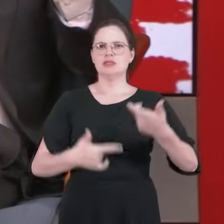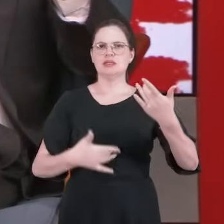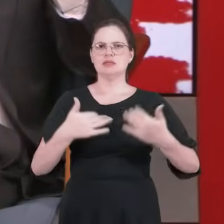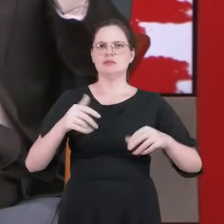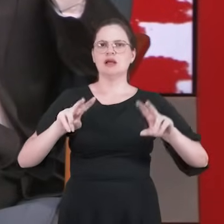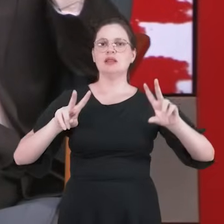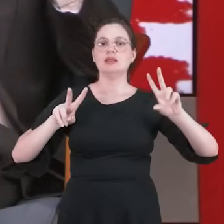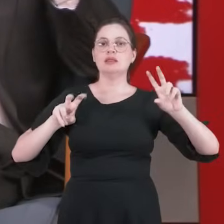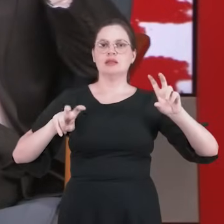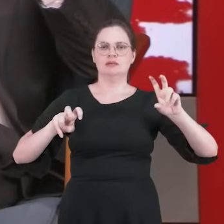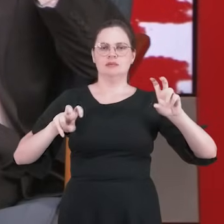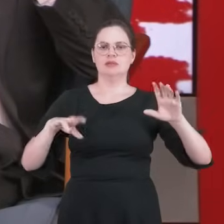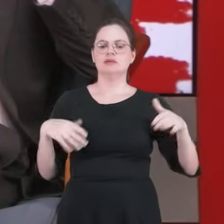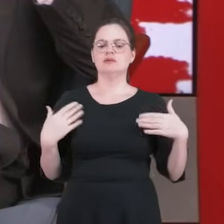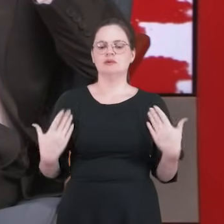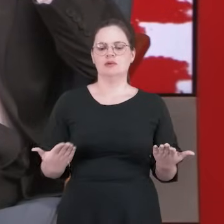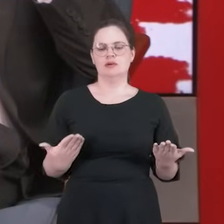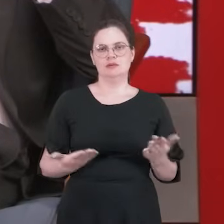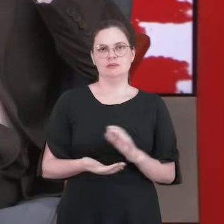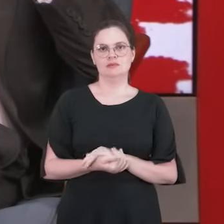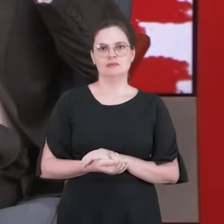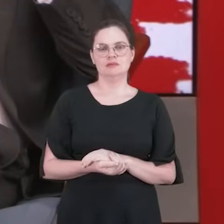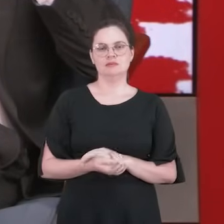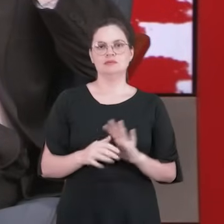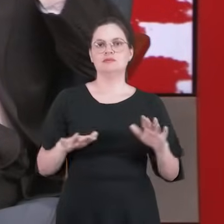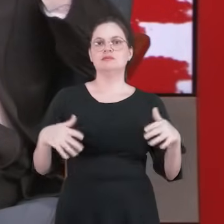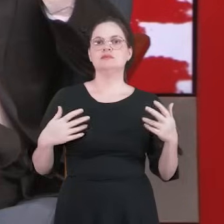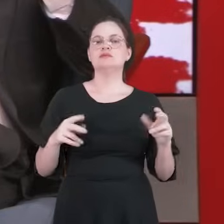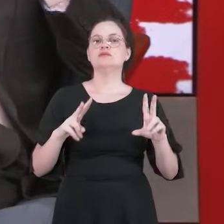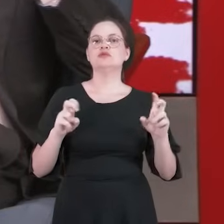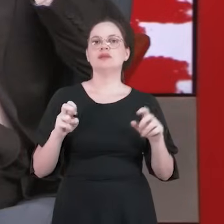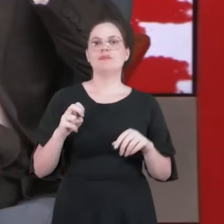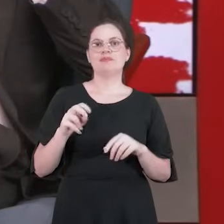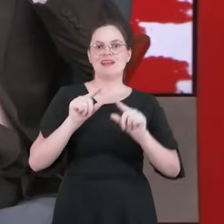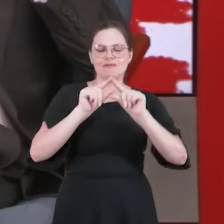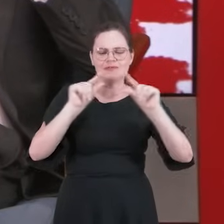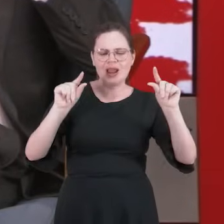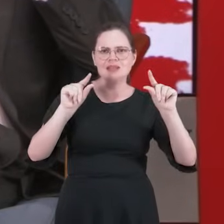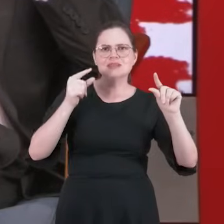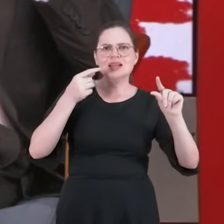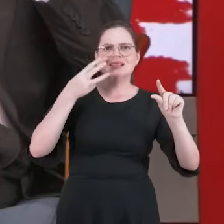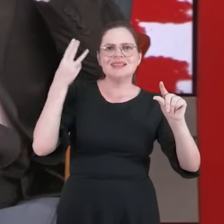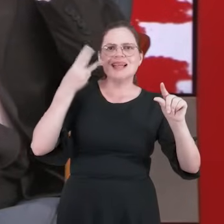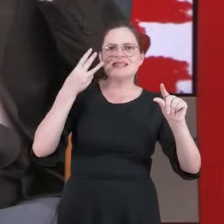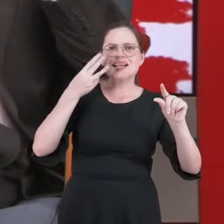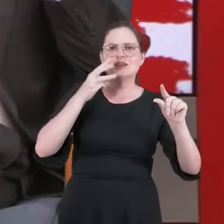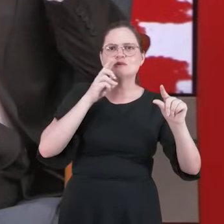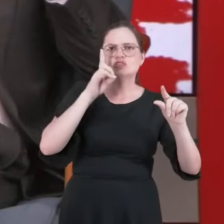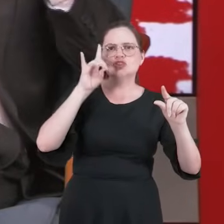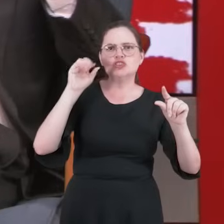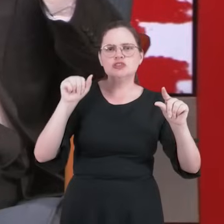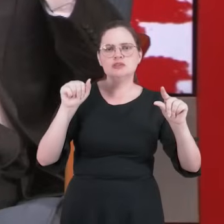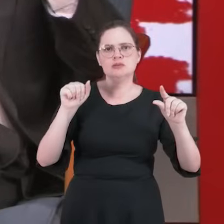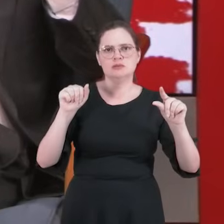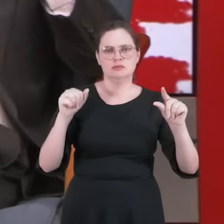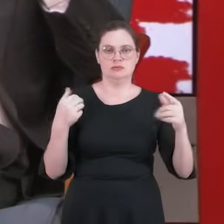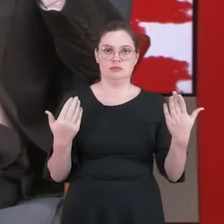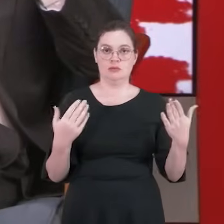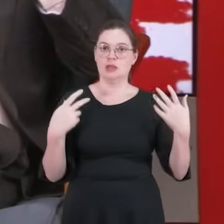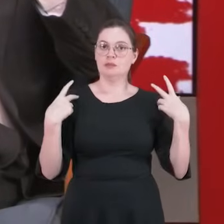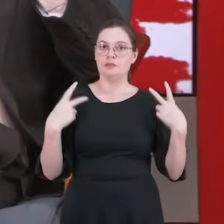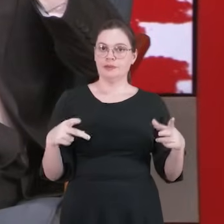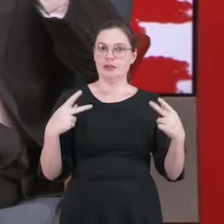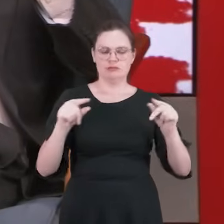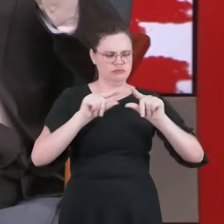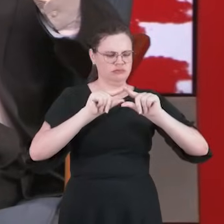ele começa a desenvolver nessa mensagem foi o terceiro dia. Então ele pregou naquela